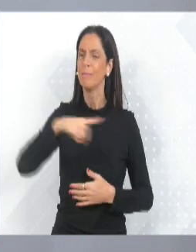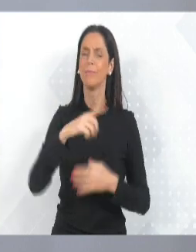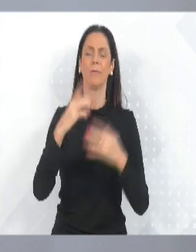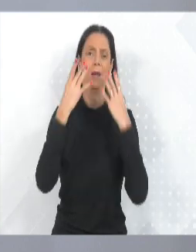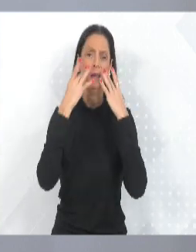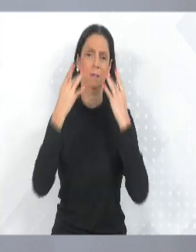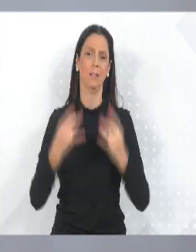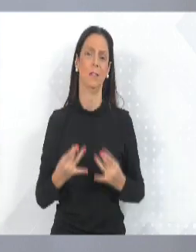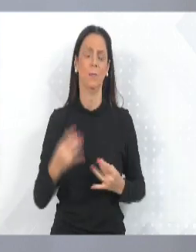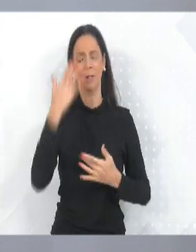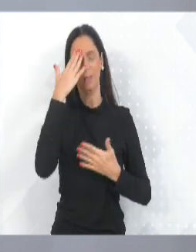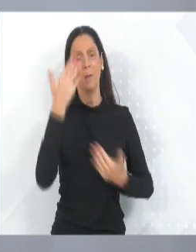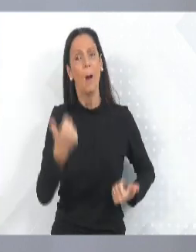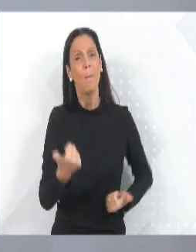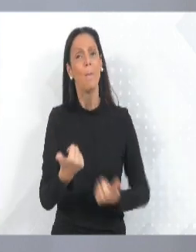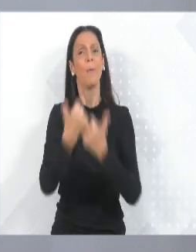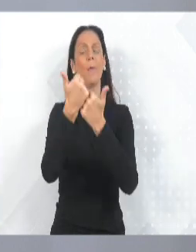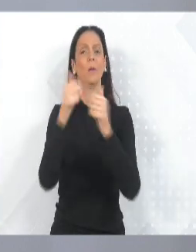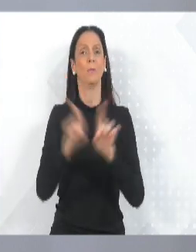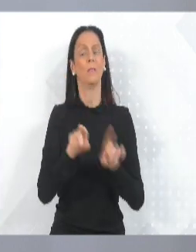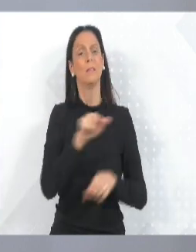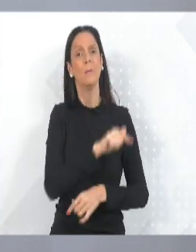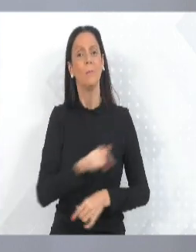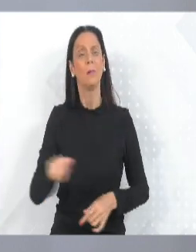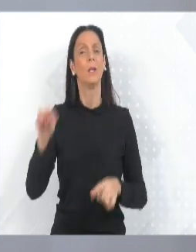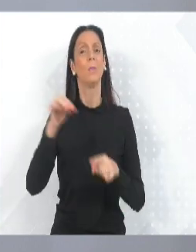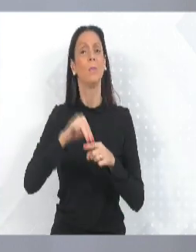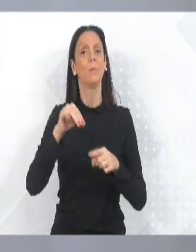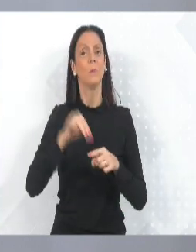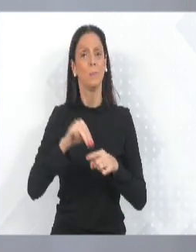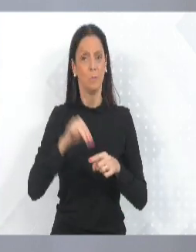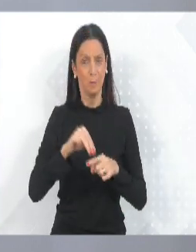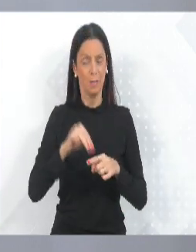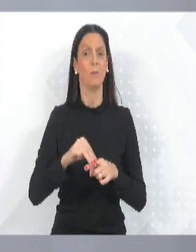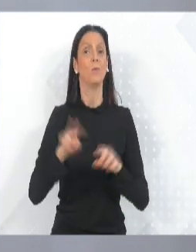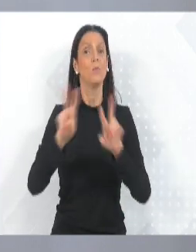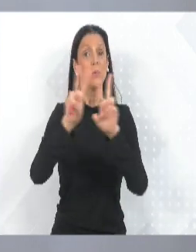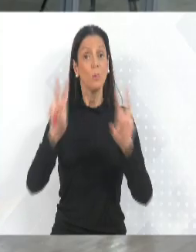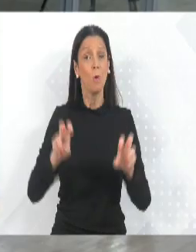muito o apoio de vocês na semana Municipal de resistência bacteriana obrigado